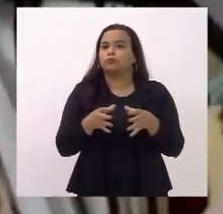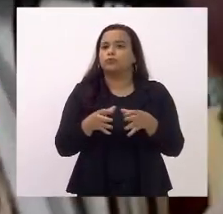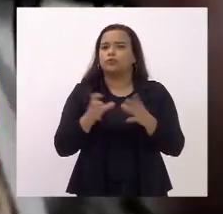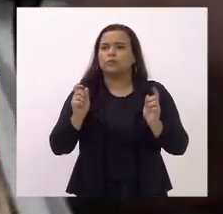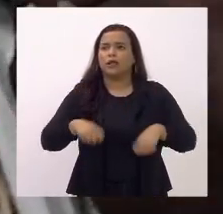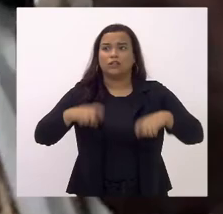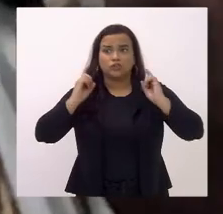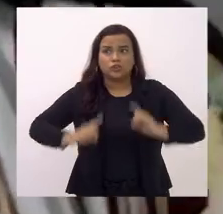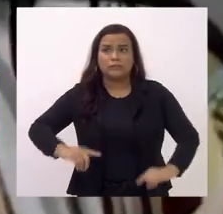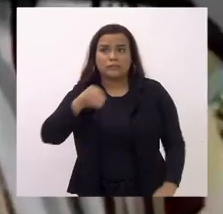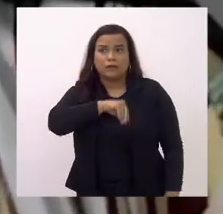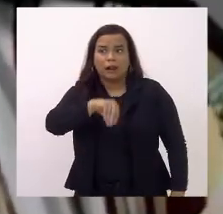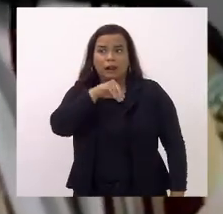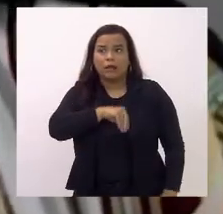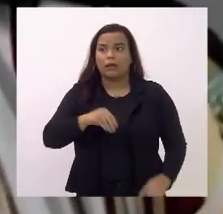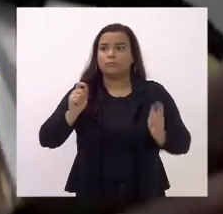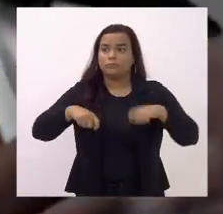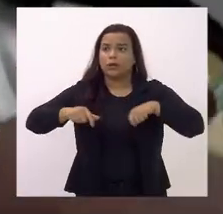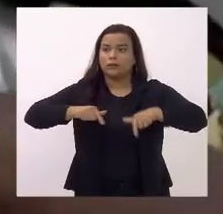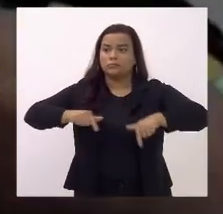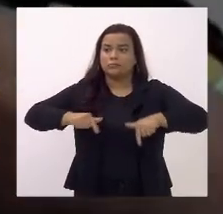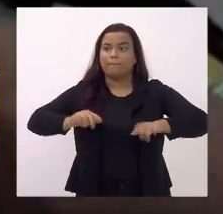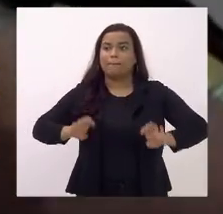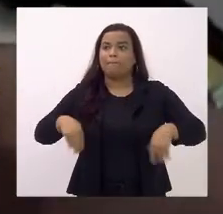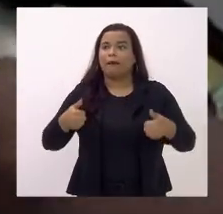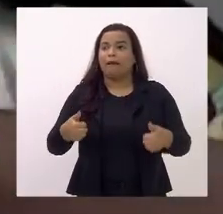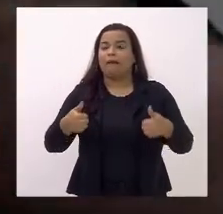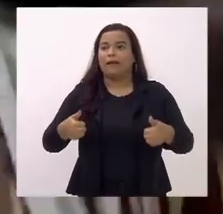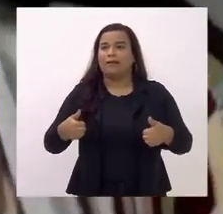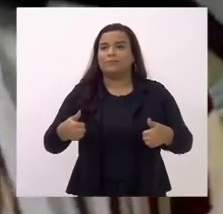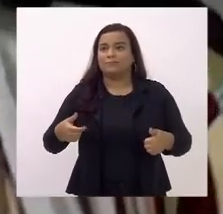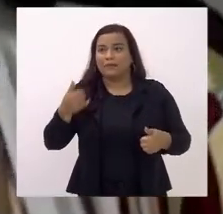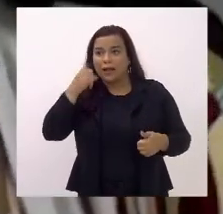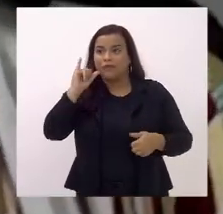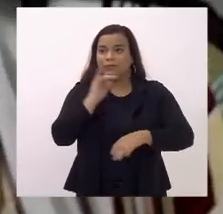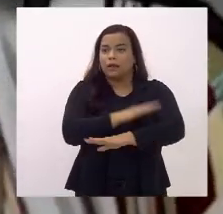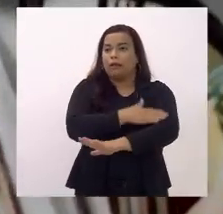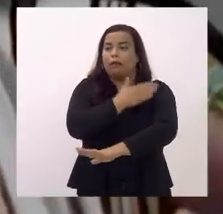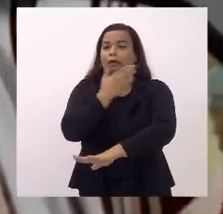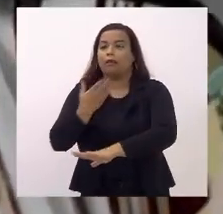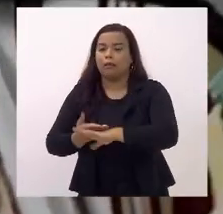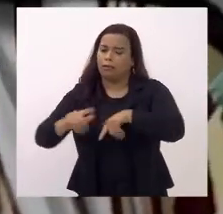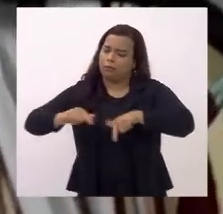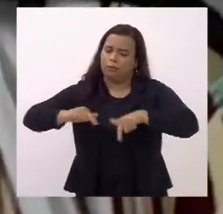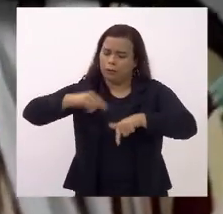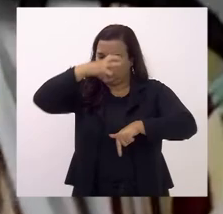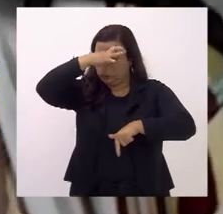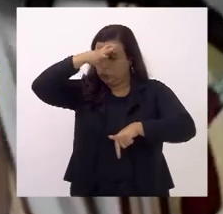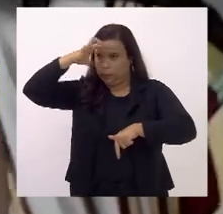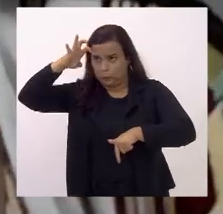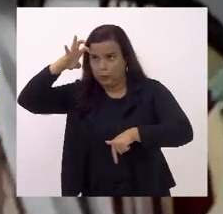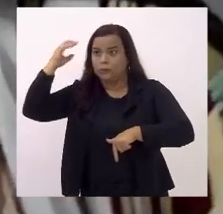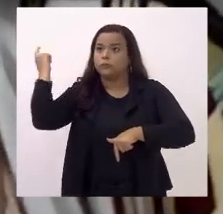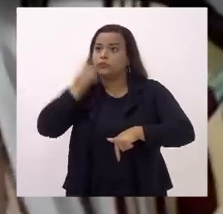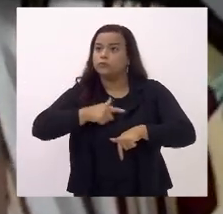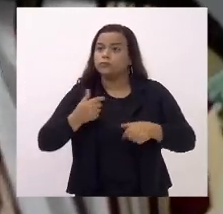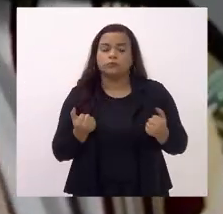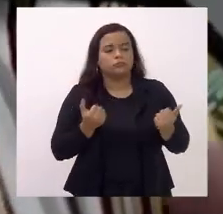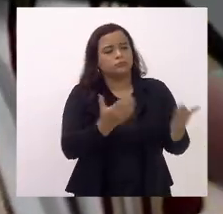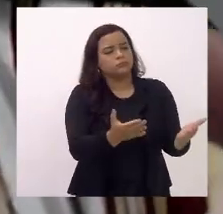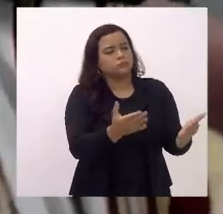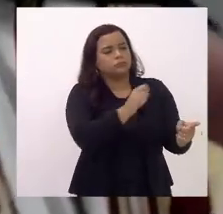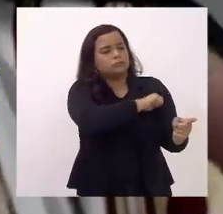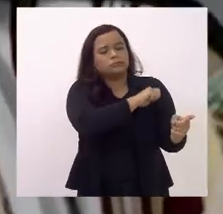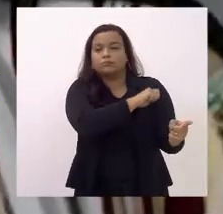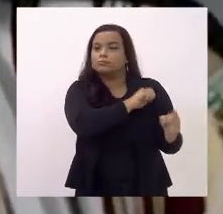de salário, de condições de trabalho, para que ele não tenha jornadas extenuantes e ele consiga dar ao seu